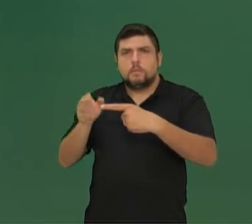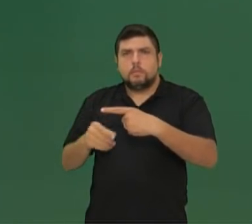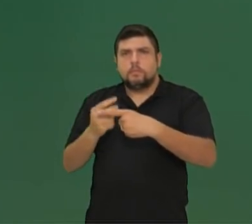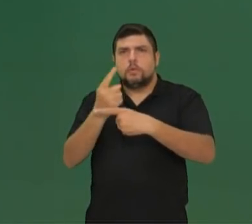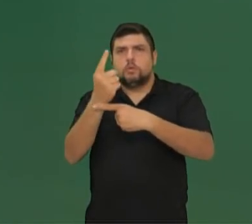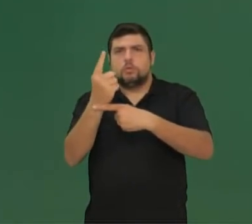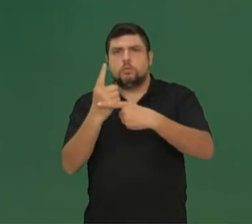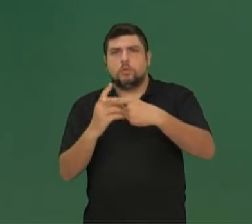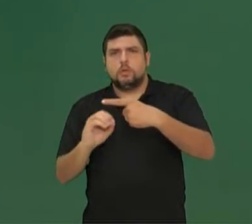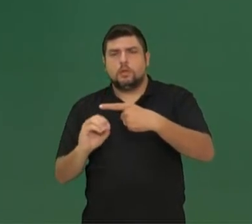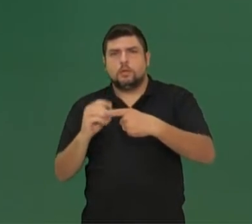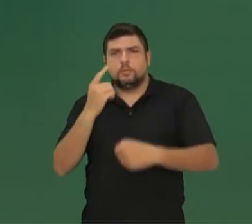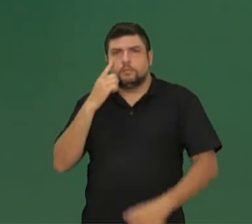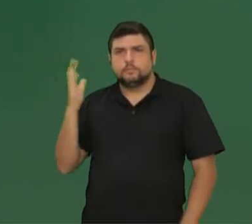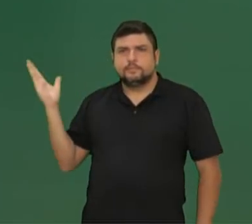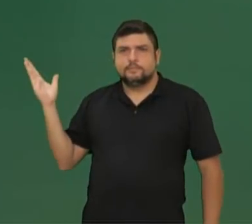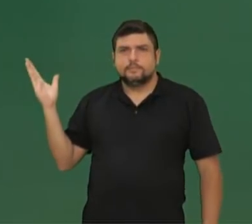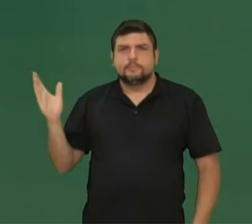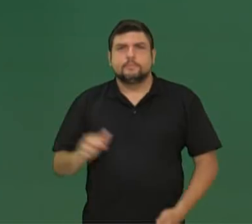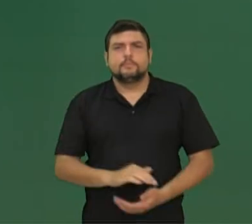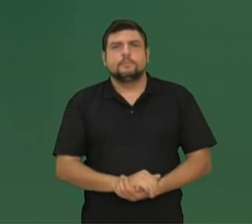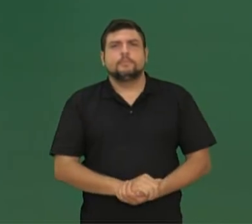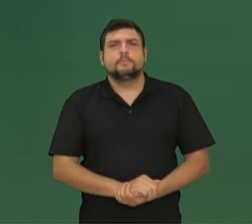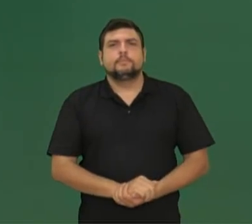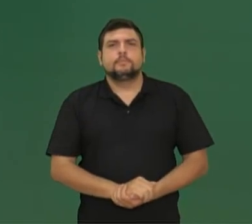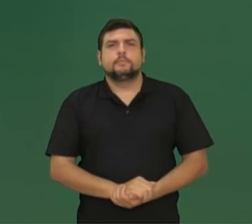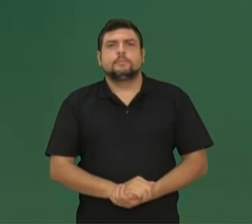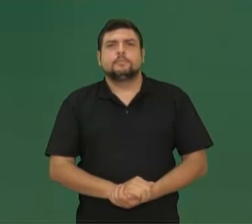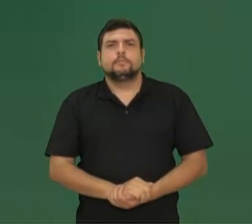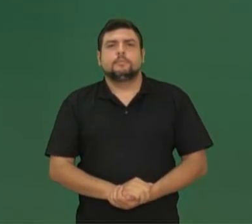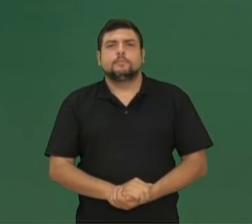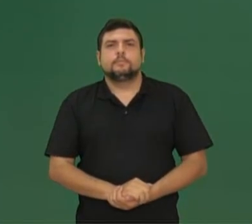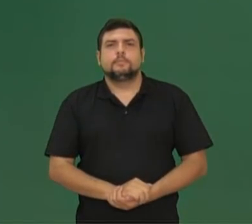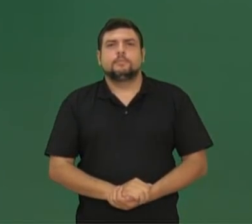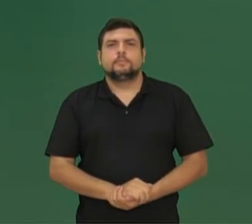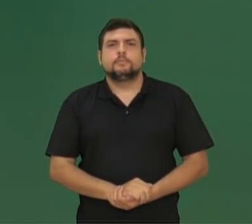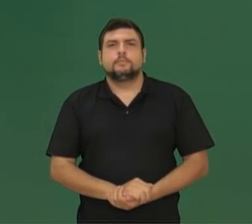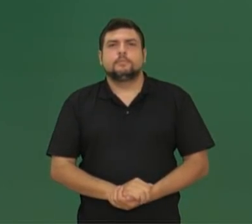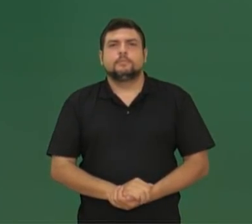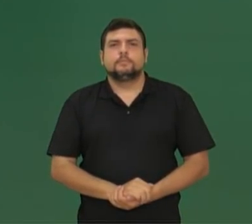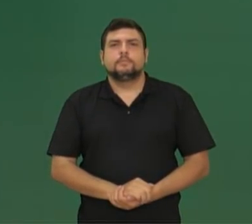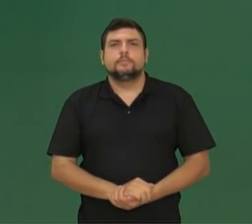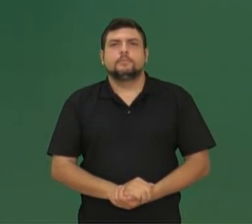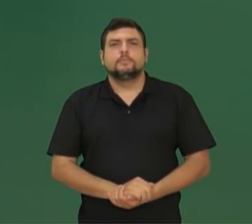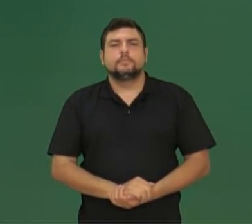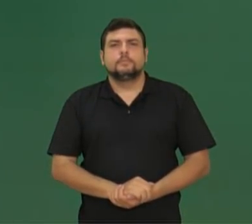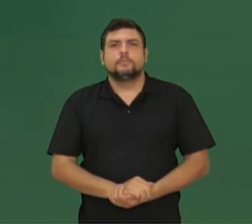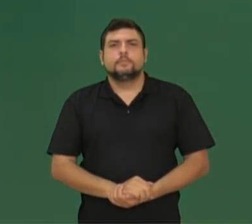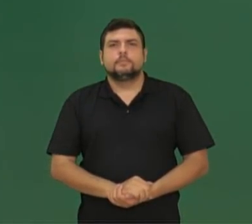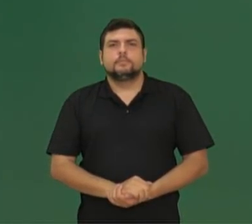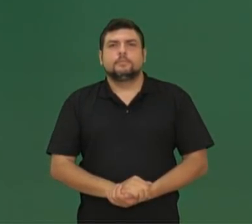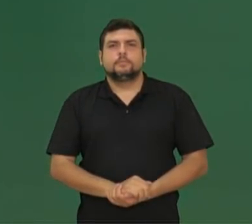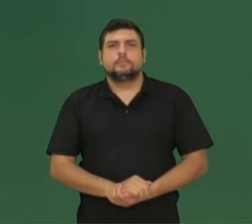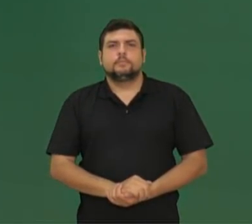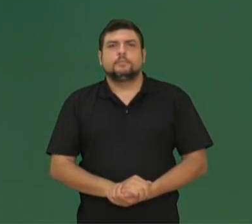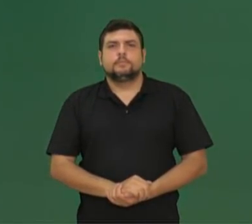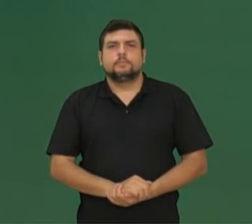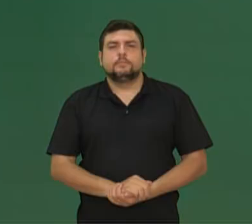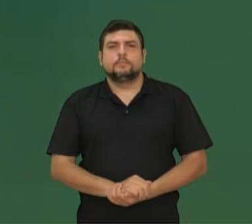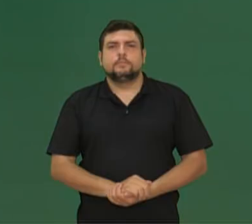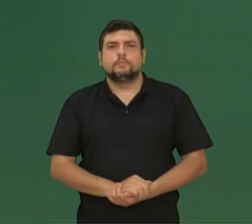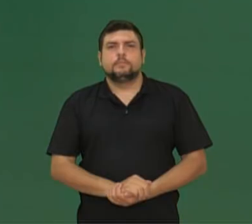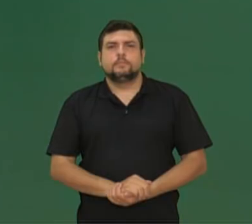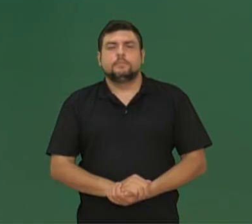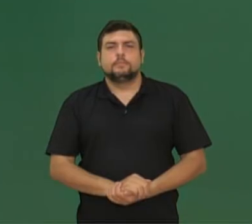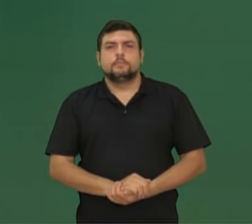10. 1 vezes x, eu tenho x, né? E 10 vezes o 1 aqui que está aqui embaixo, eu vou ter 10. Então, qual é a minha